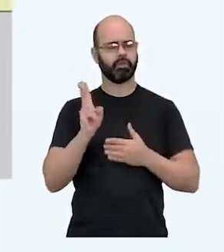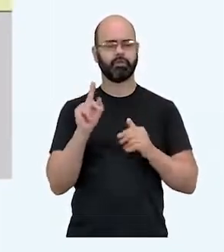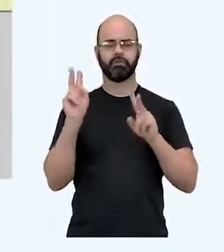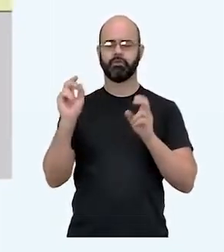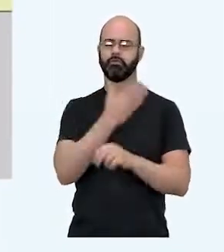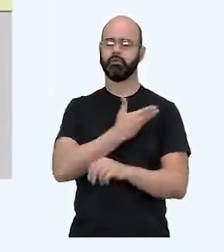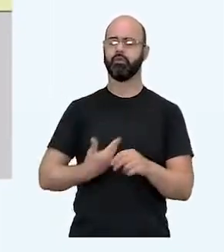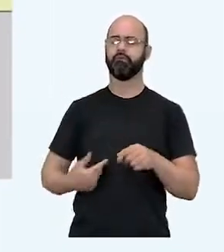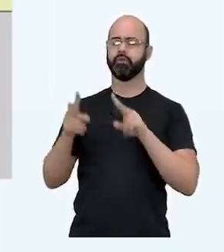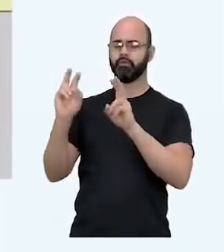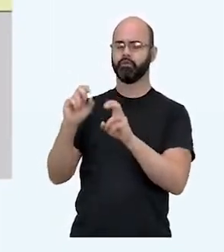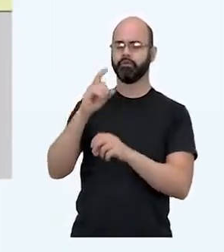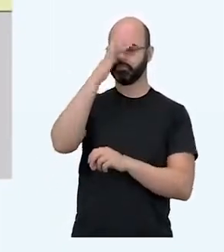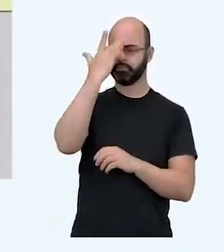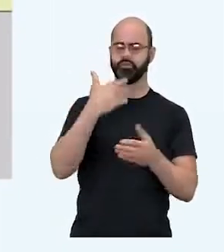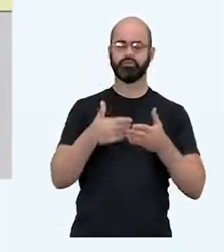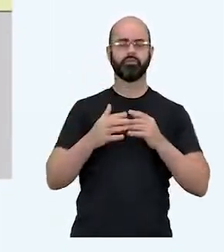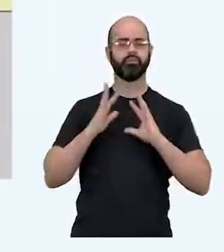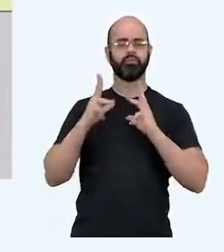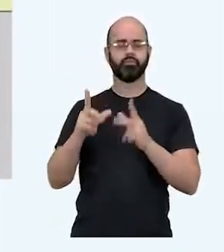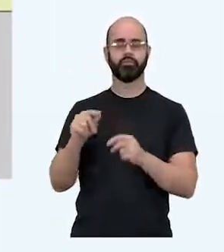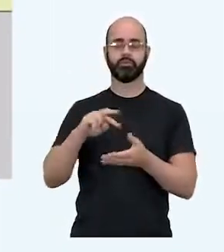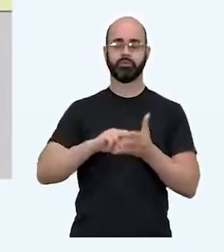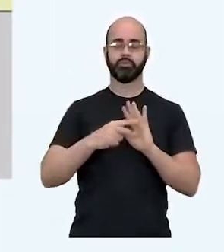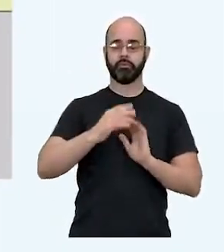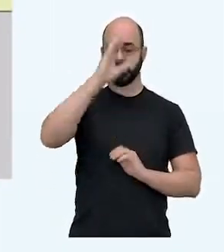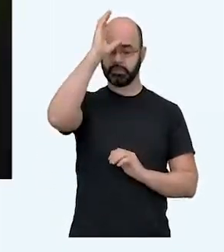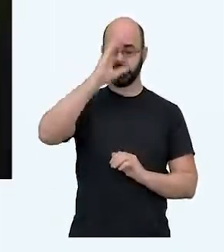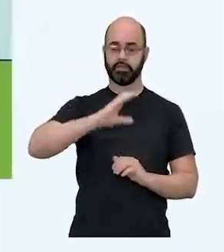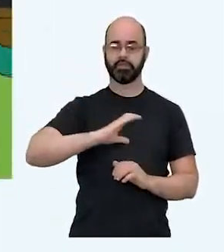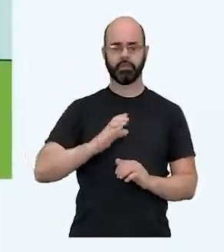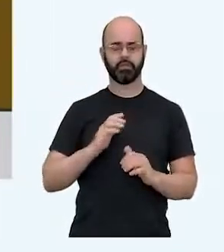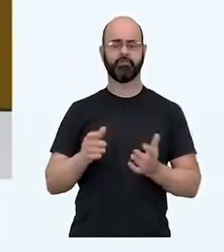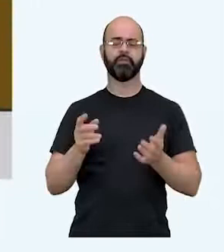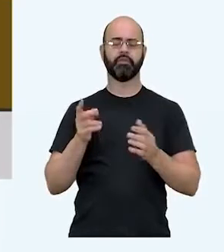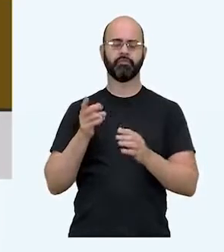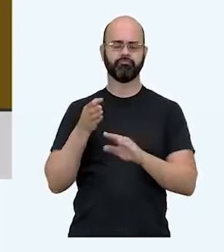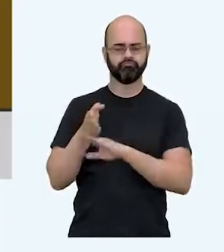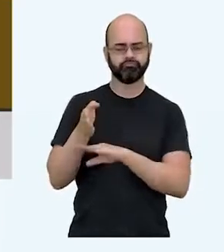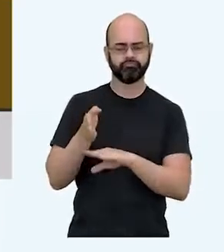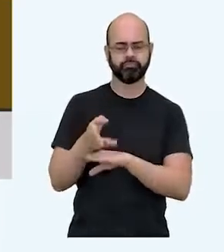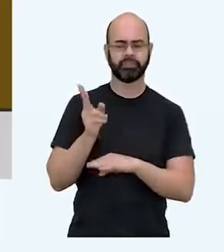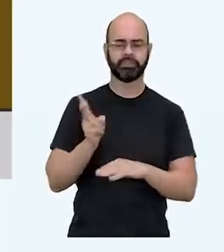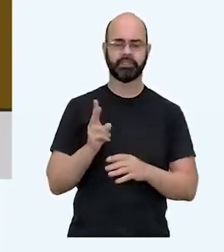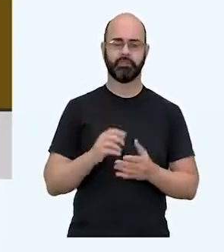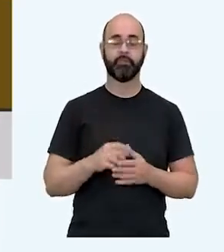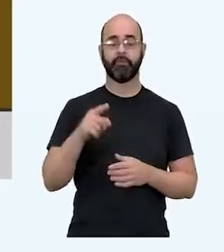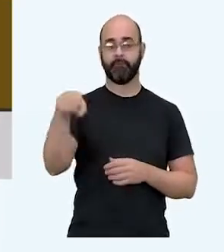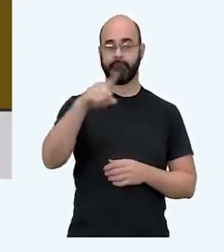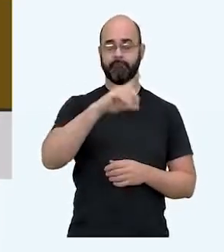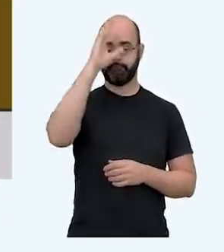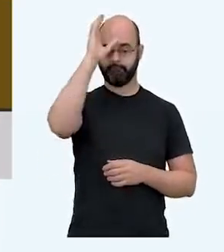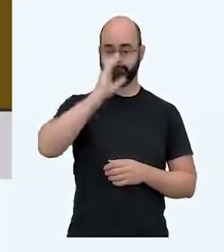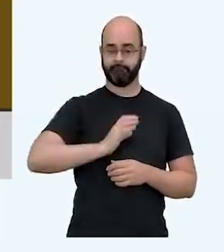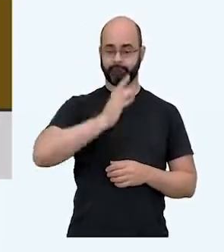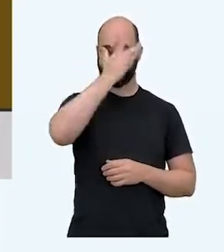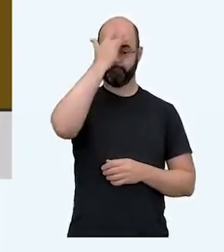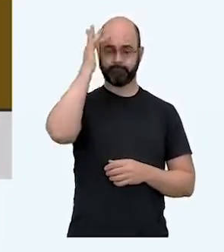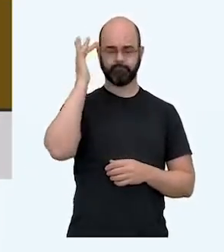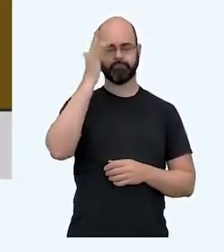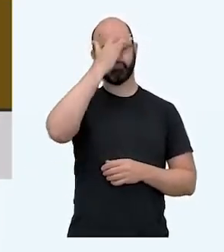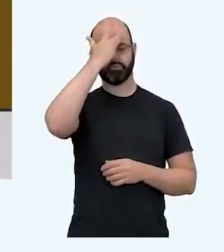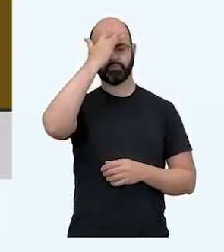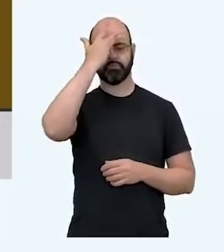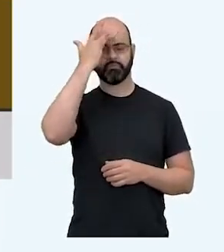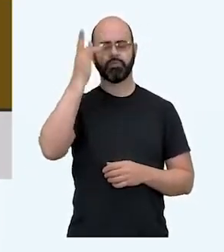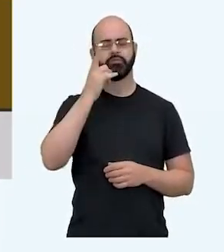do governo. Isso se chama cidadania ativa. No exercício da sua cidadania, a pessoa age em prol